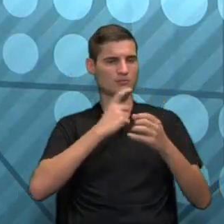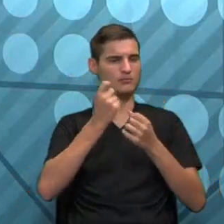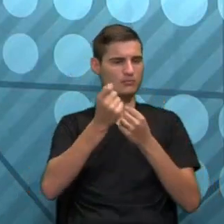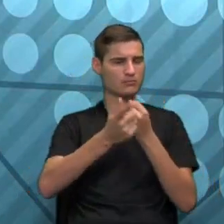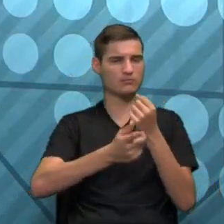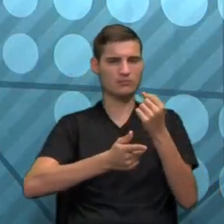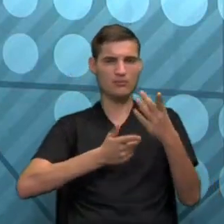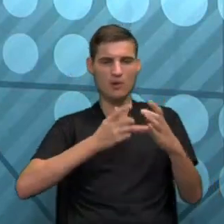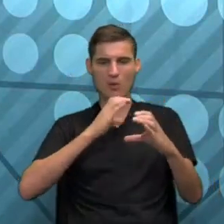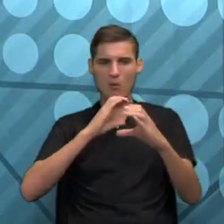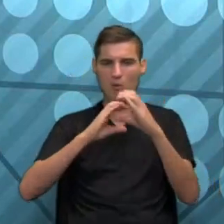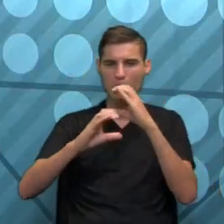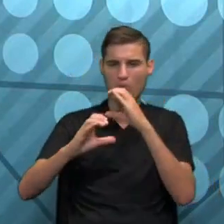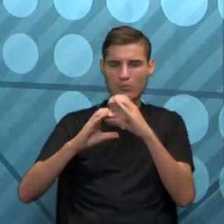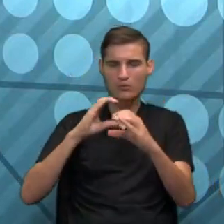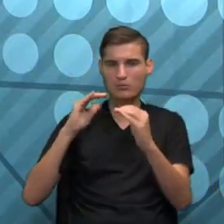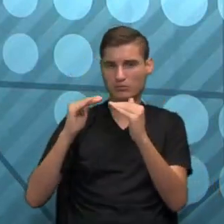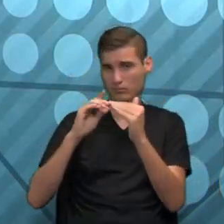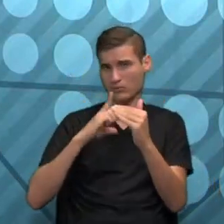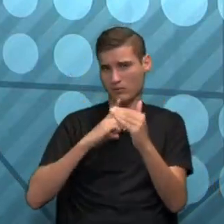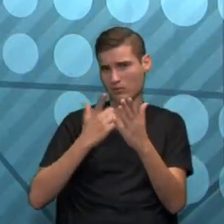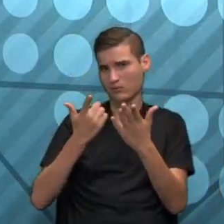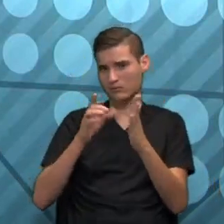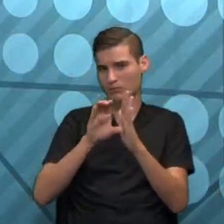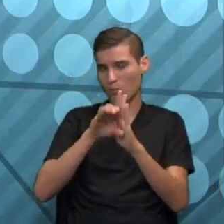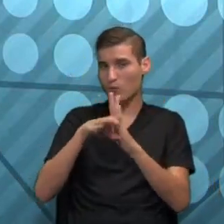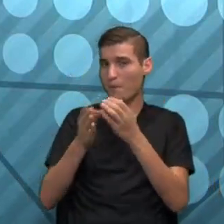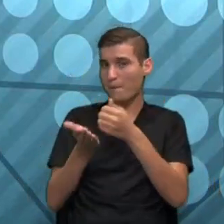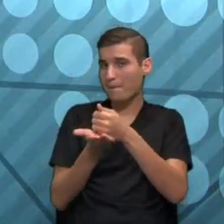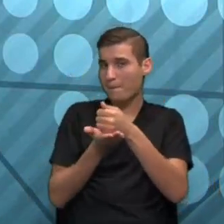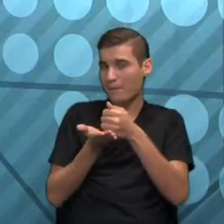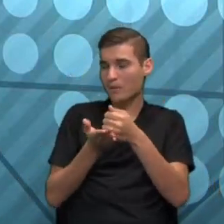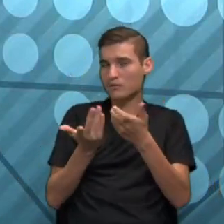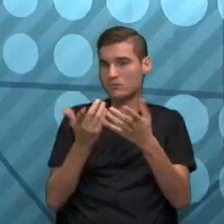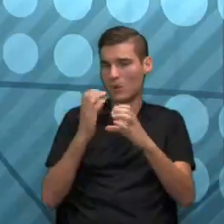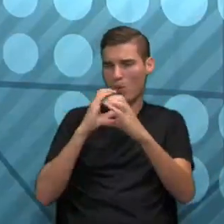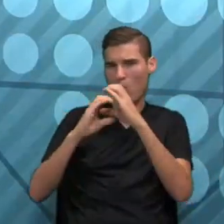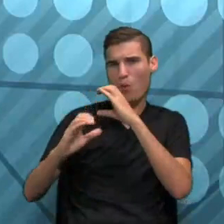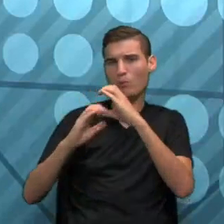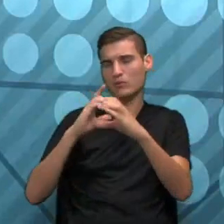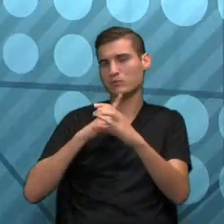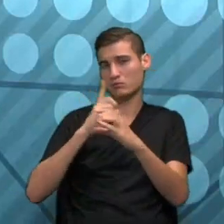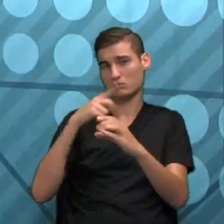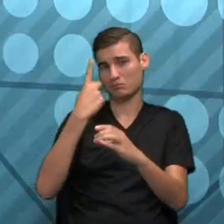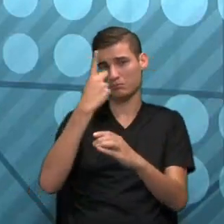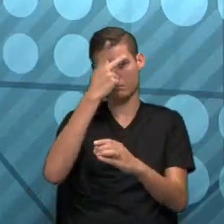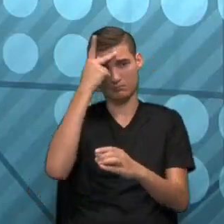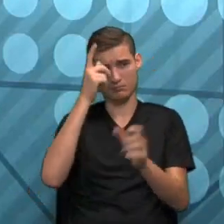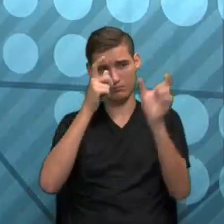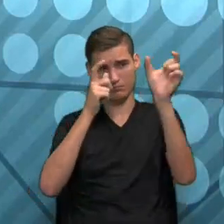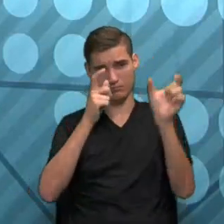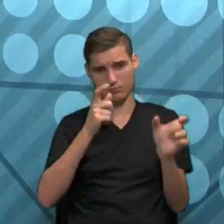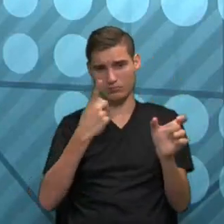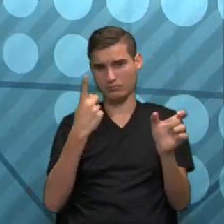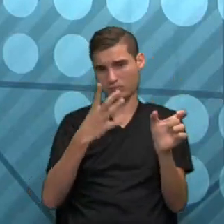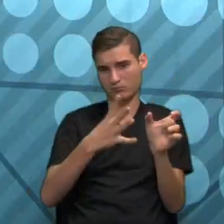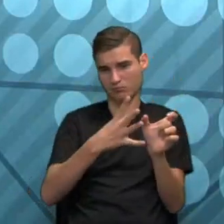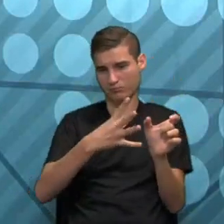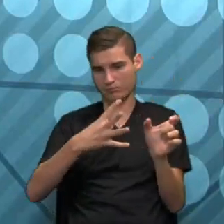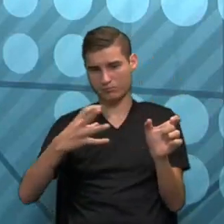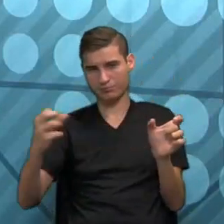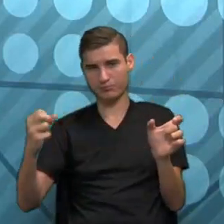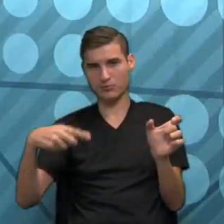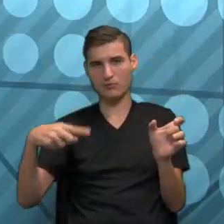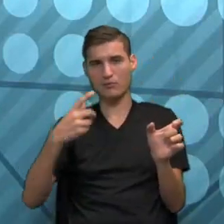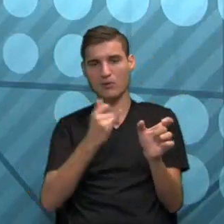comunicação tenha alguns conceitos básicos, então toda comunicação tem, por exemplo, um transmissor, um meio, um receptor,